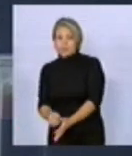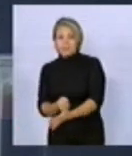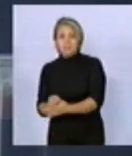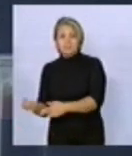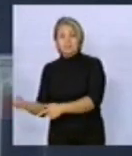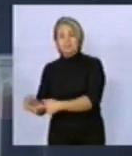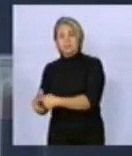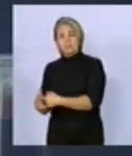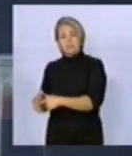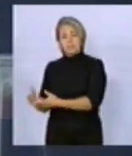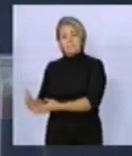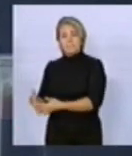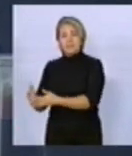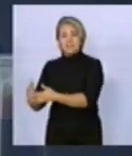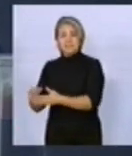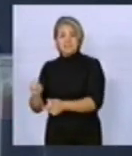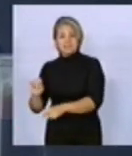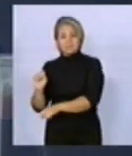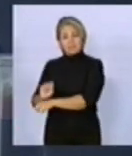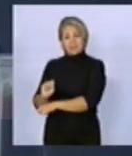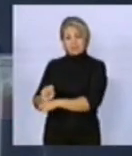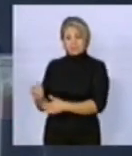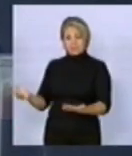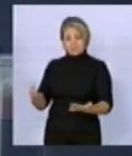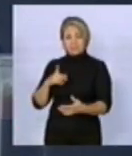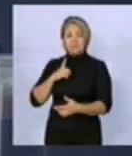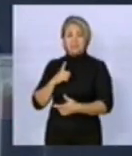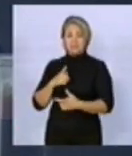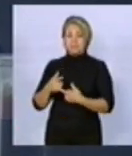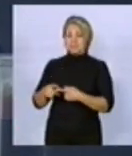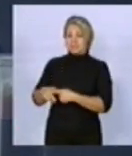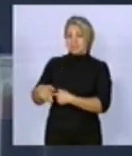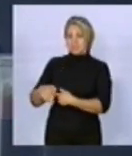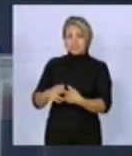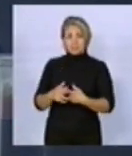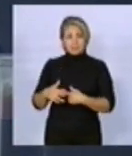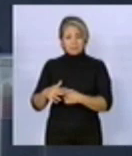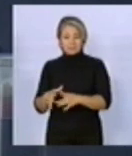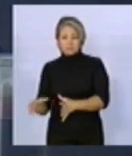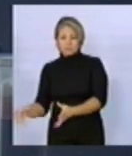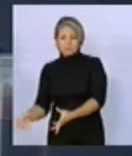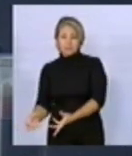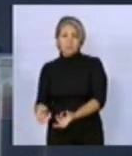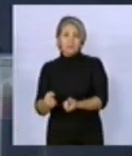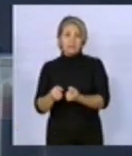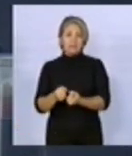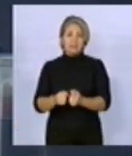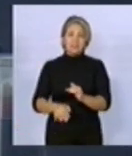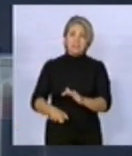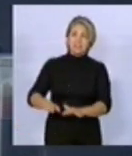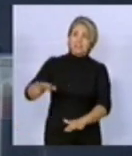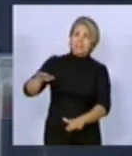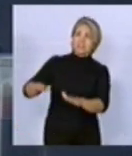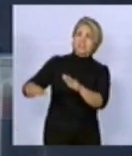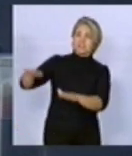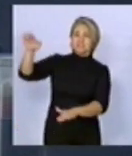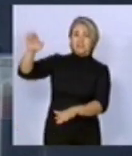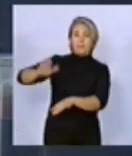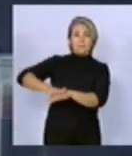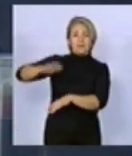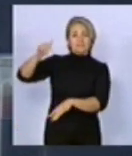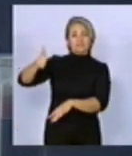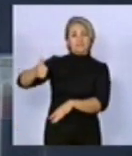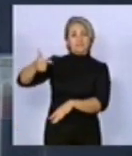provável teremos equipamentos para acolher em inclinação com maior de 12 graus